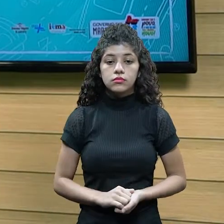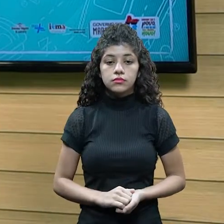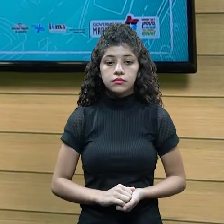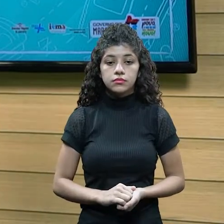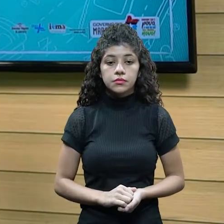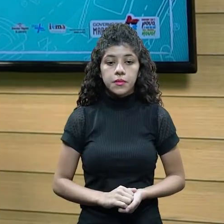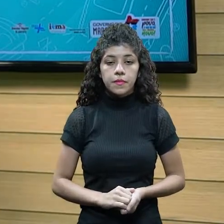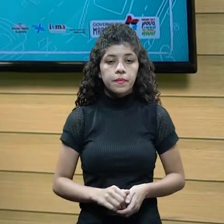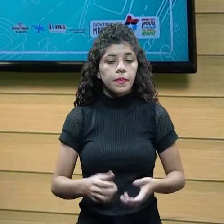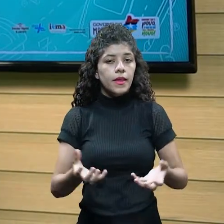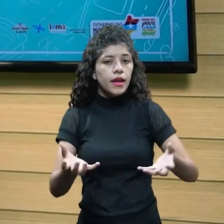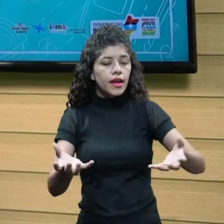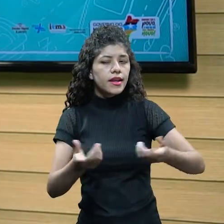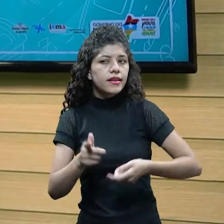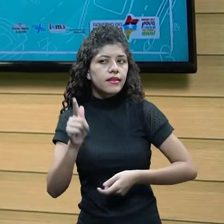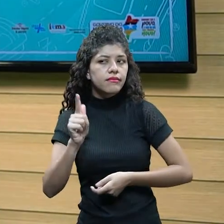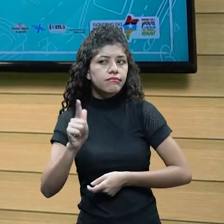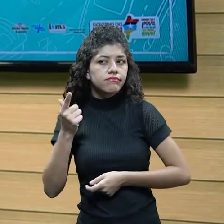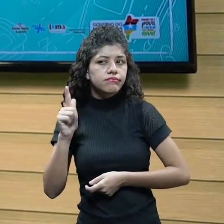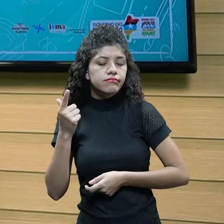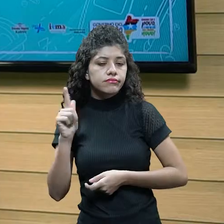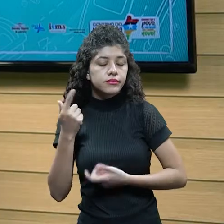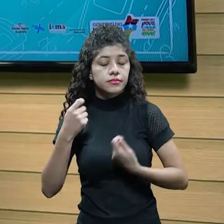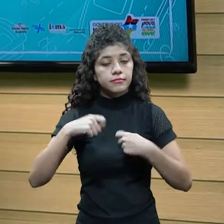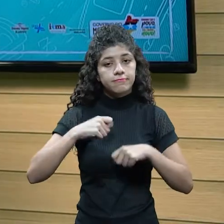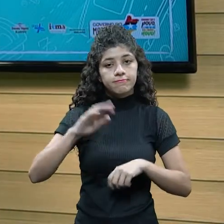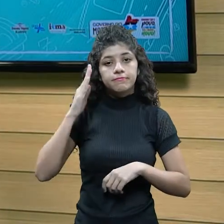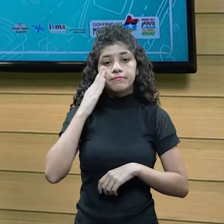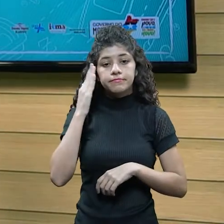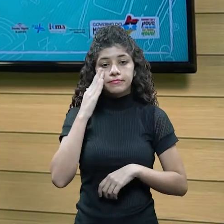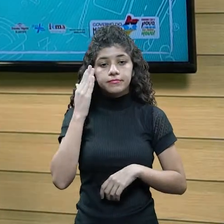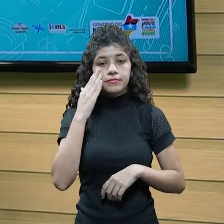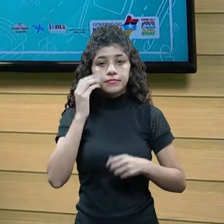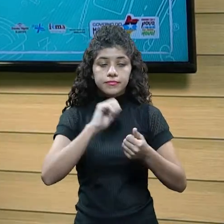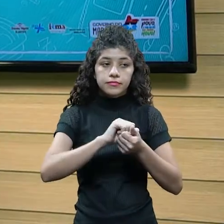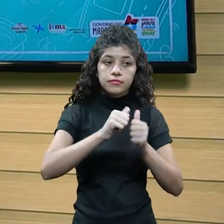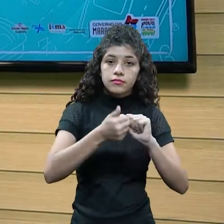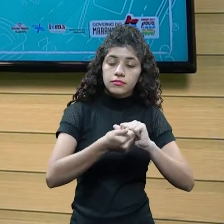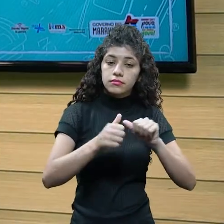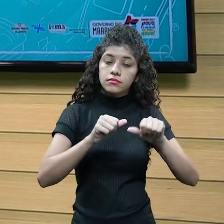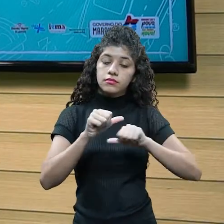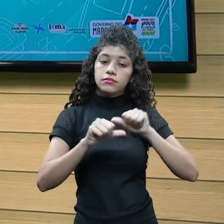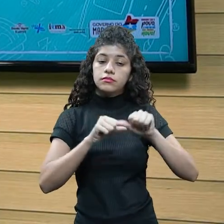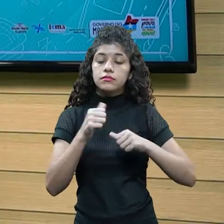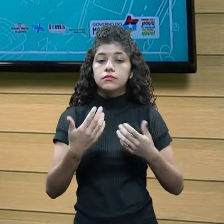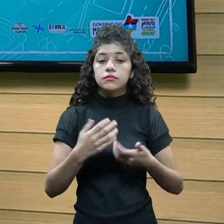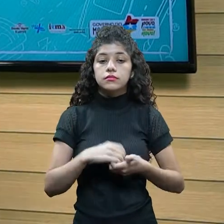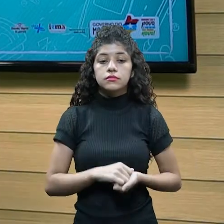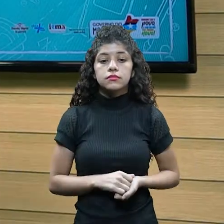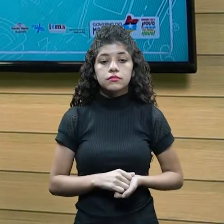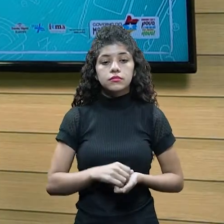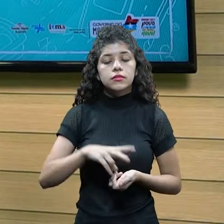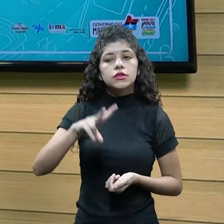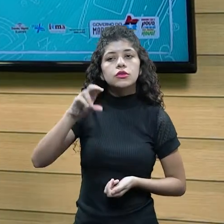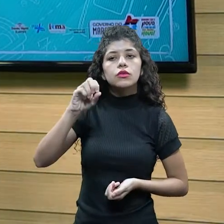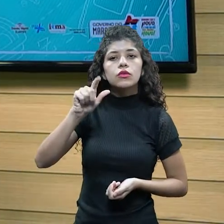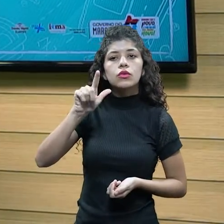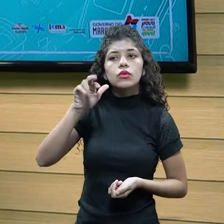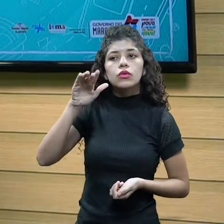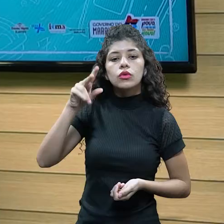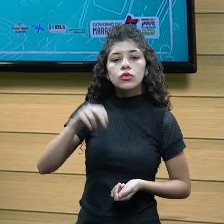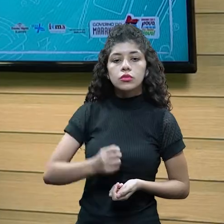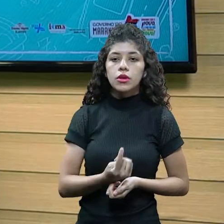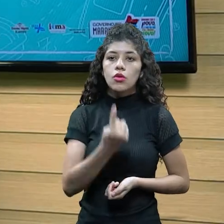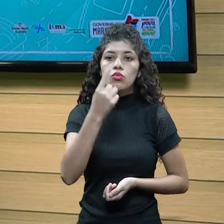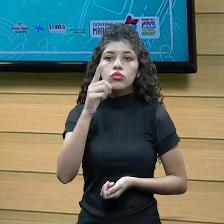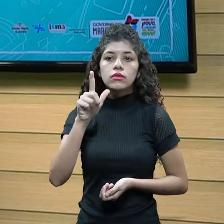lá que não é quilo, que ele quer grama. Aí eu tenho que ter uma noção, transformar gramas em quilo. Professor, o senhor falou em volume não é litro, 1 litro,